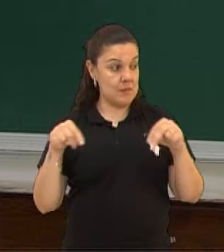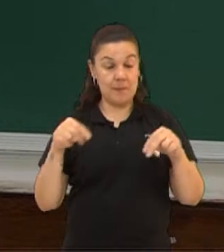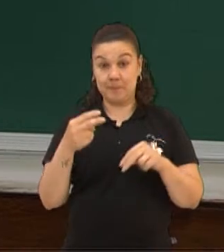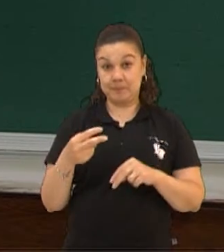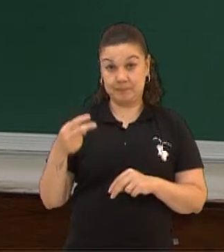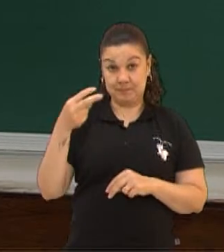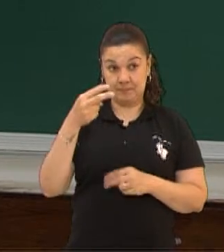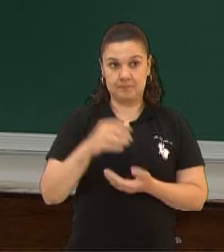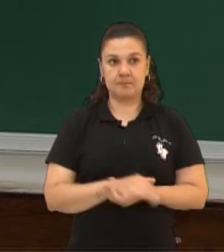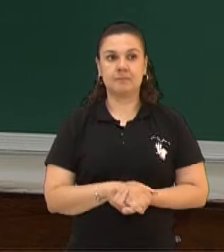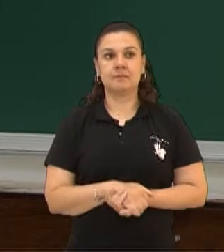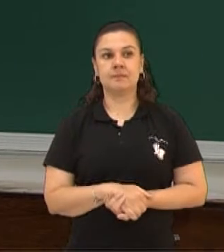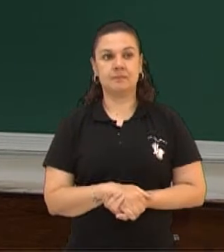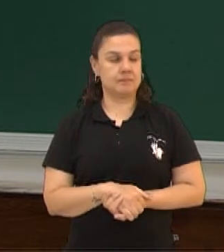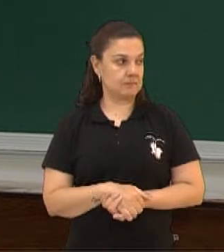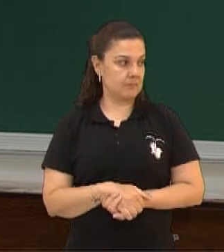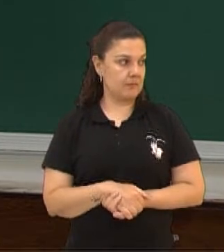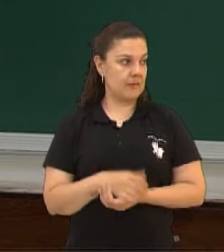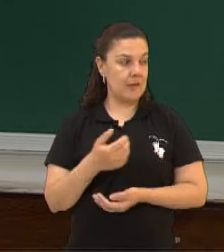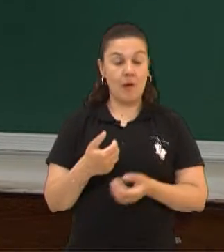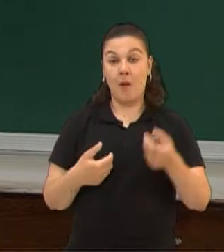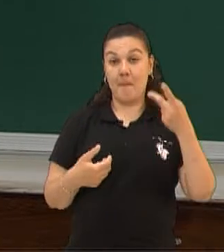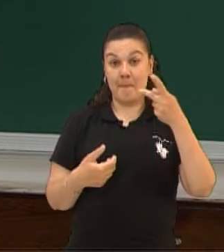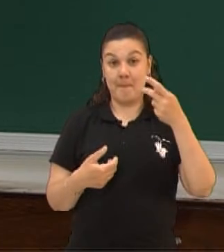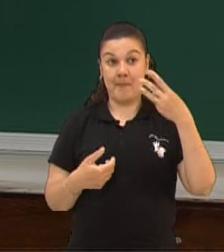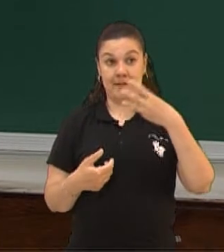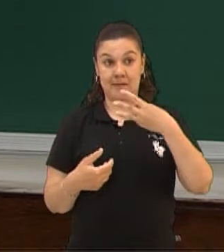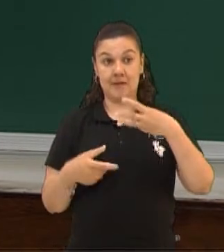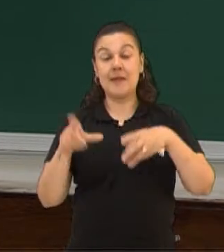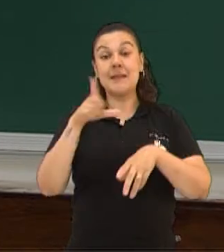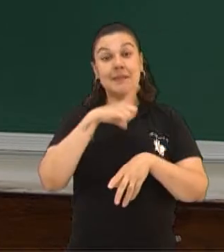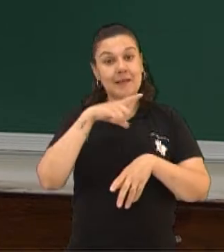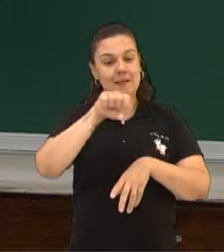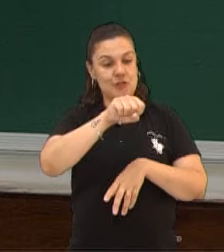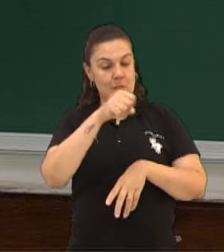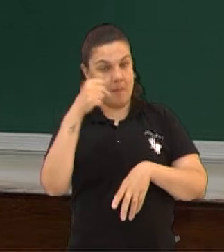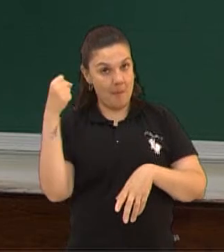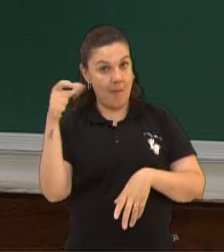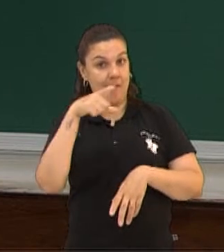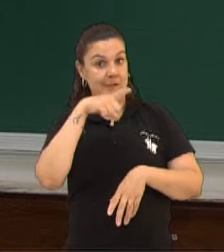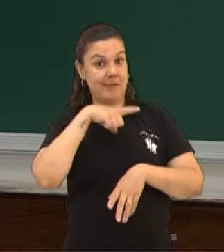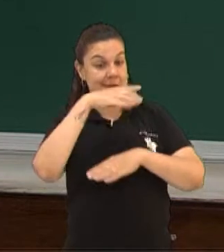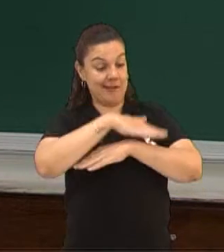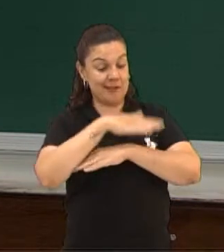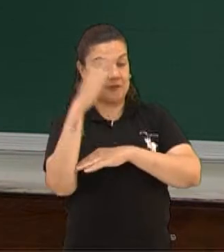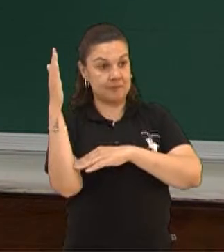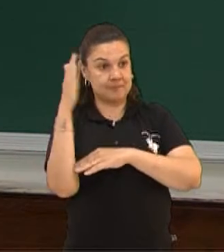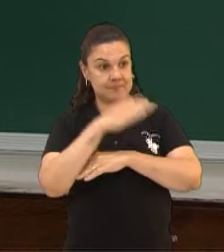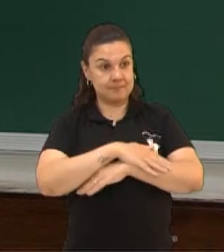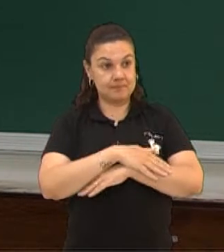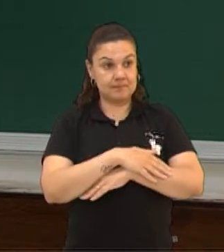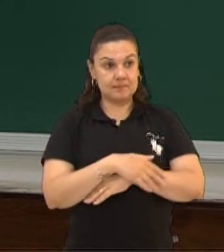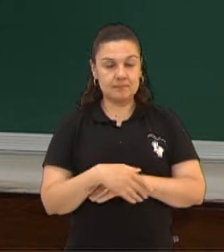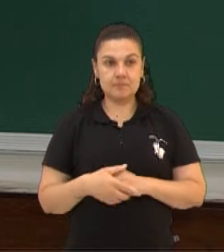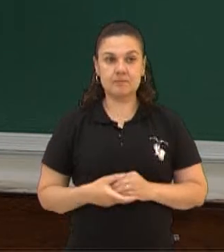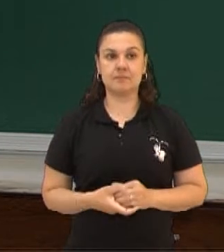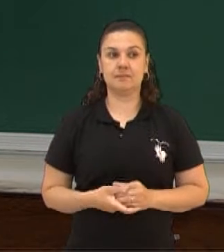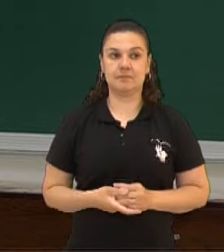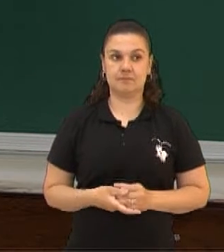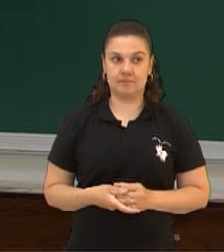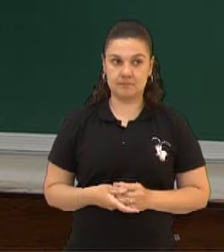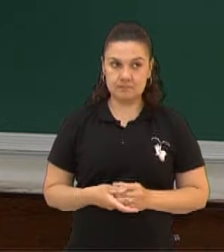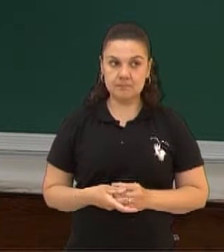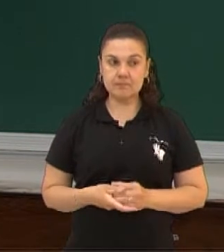metros quadrados. A parede 3, ela tem a porta e tem a janela. Então, a gente precisa pegar o tamanho da